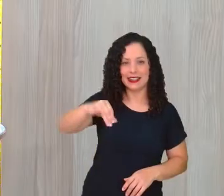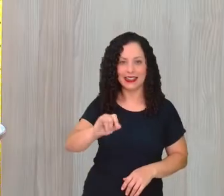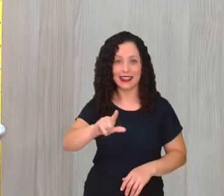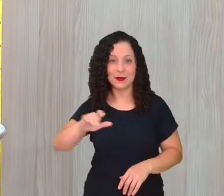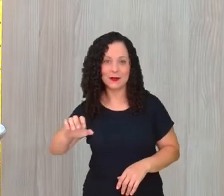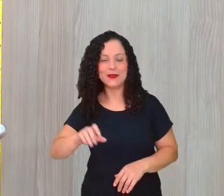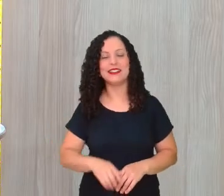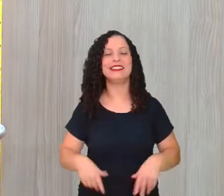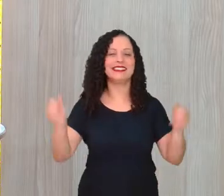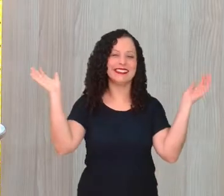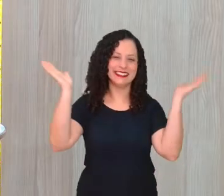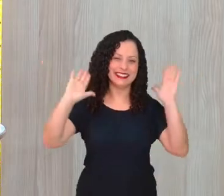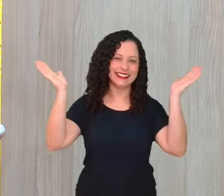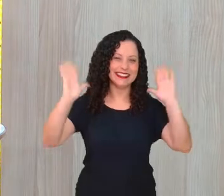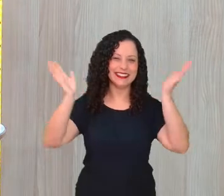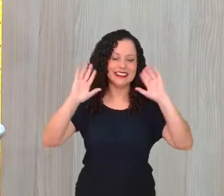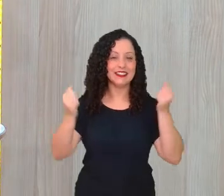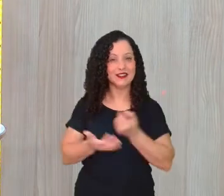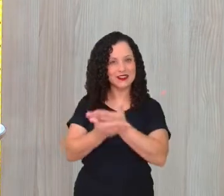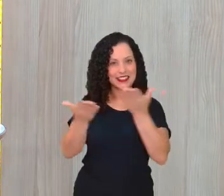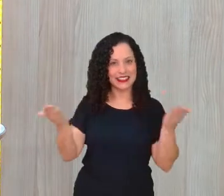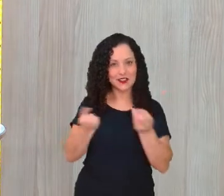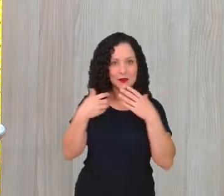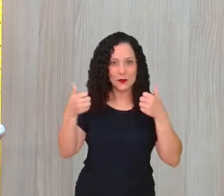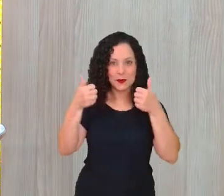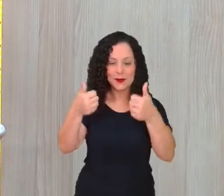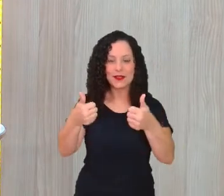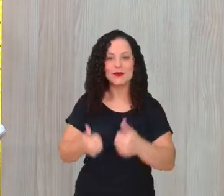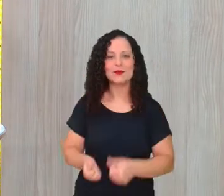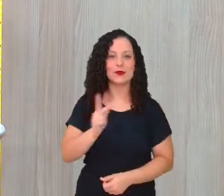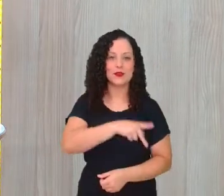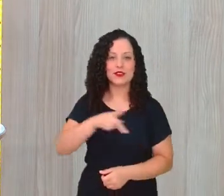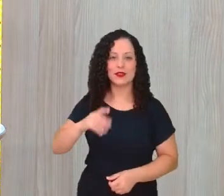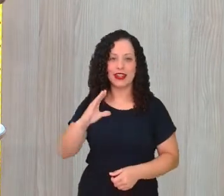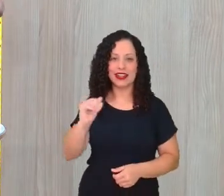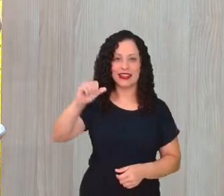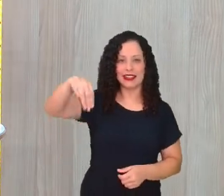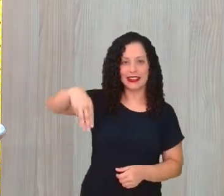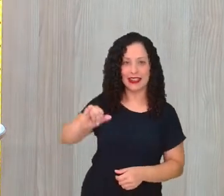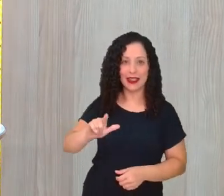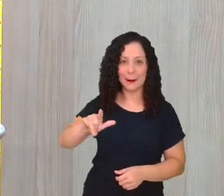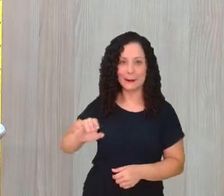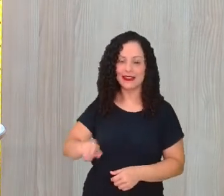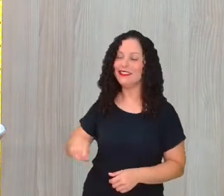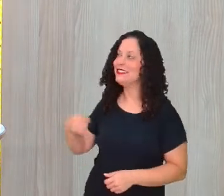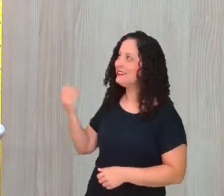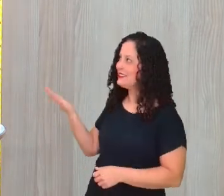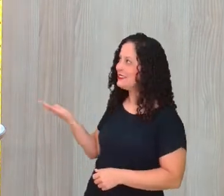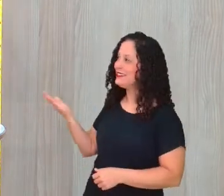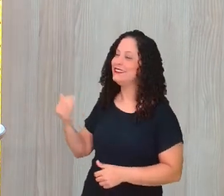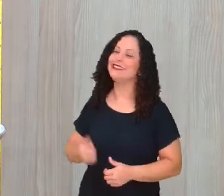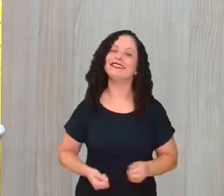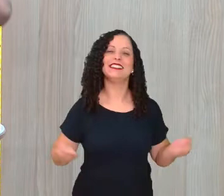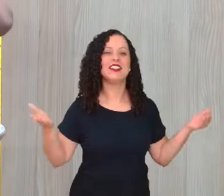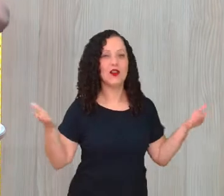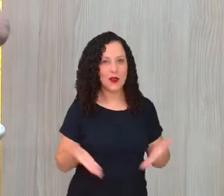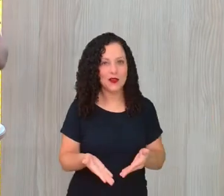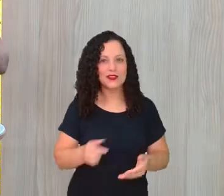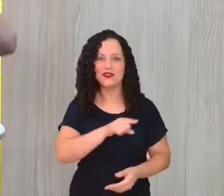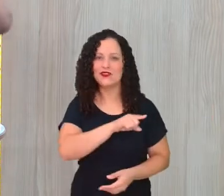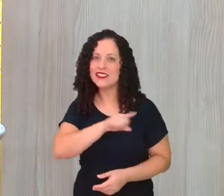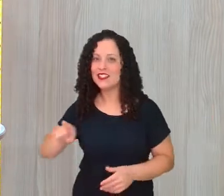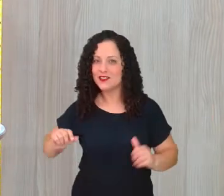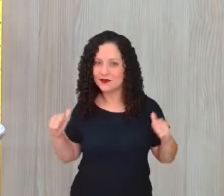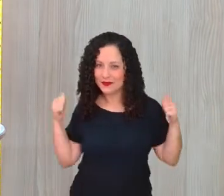Olá, lindezas, tudo bem? Eu sou Camille Borba, este aqui é o meu sinal. Como vocês estão hoje?